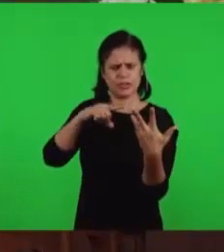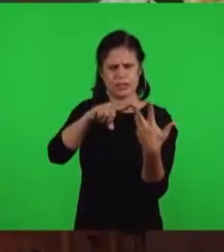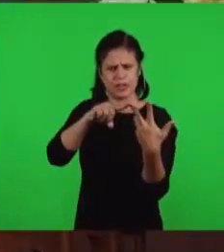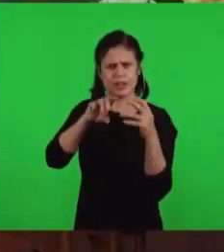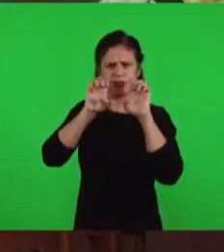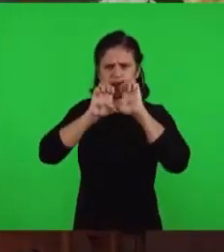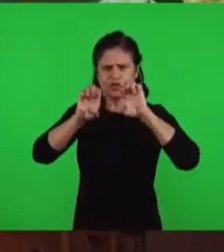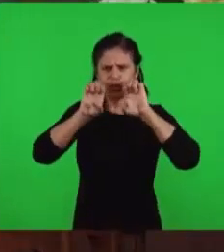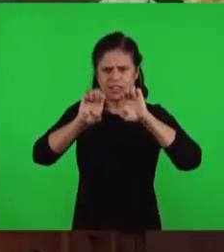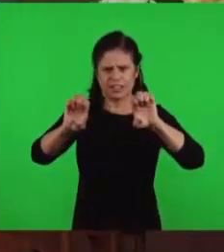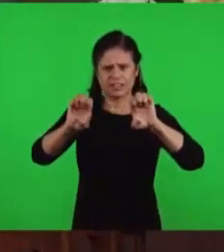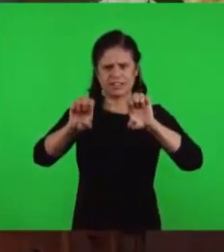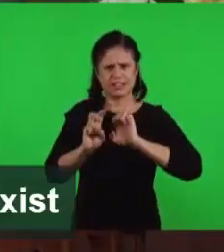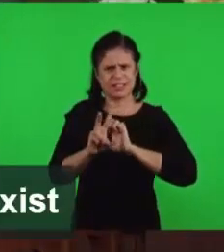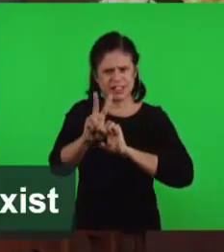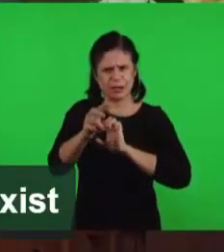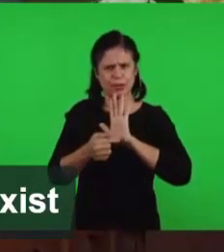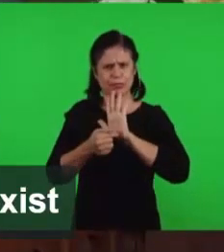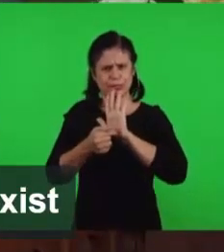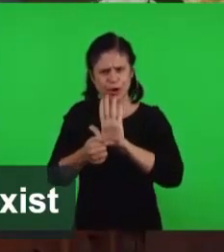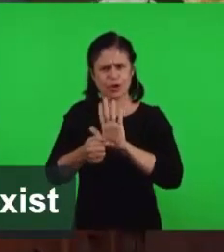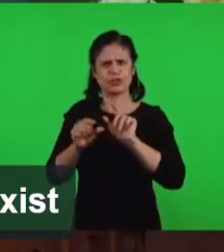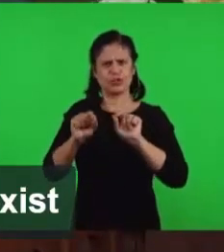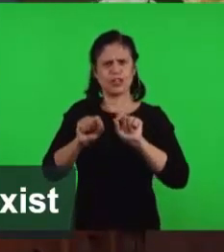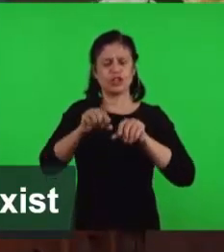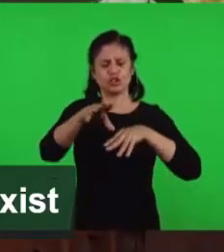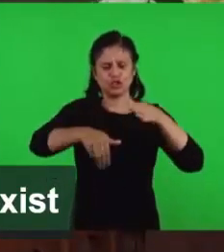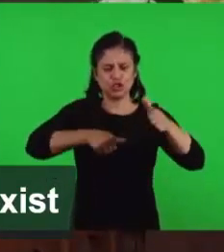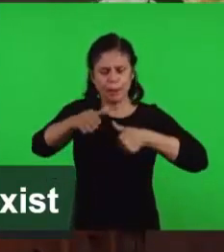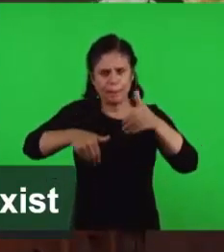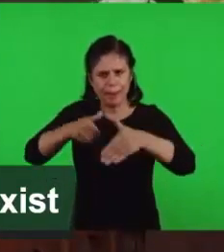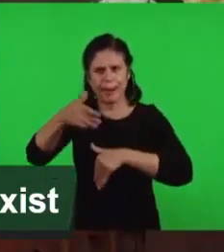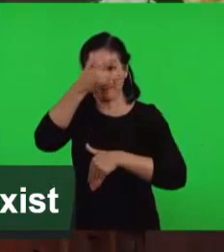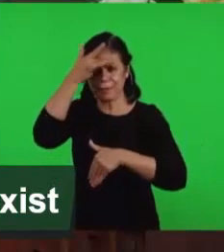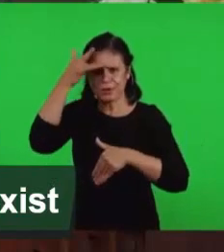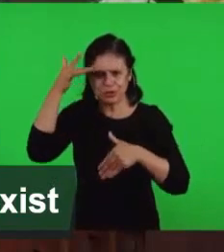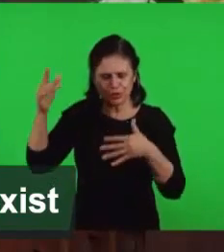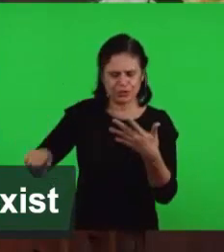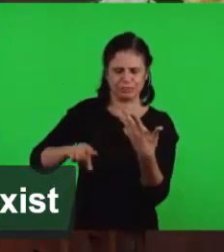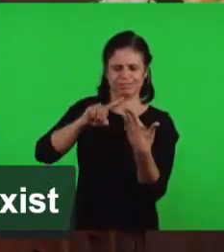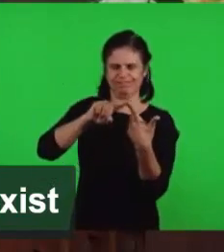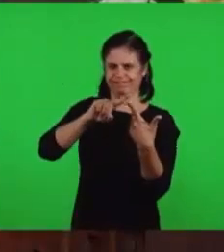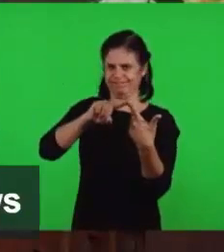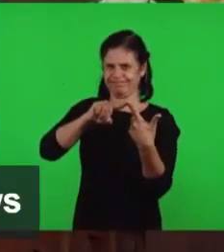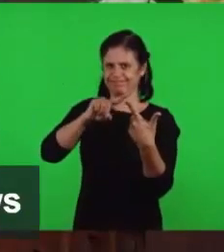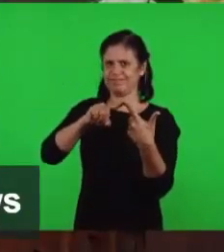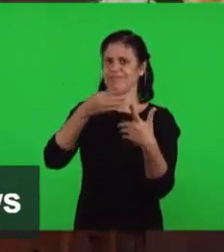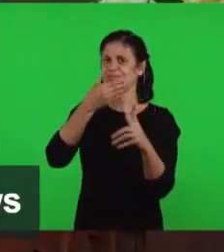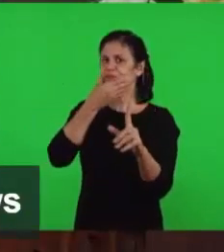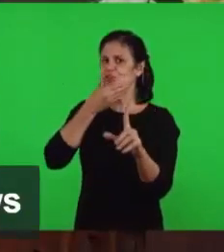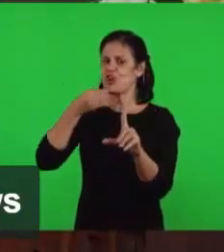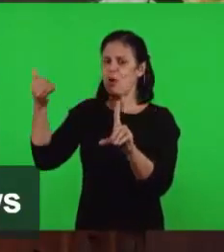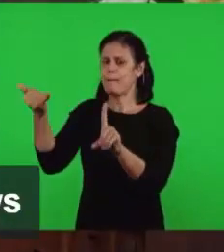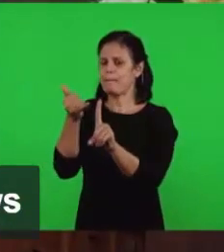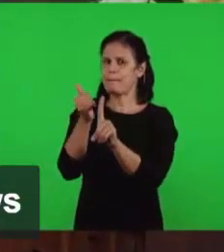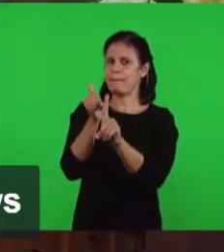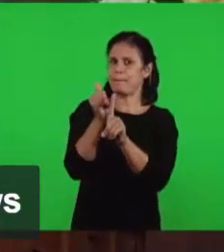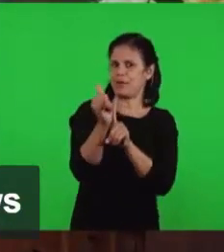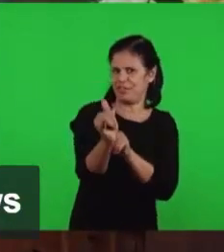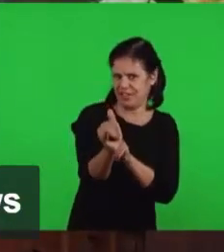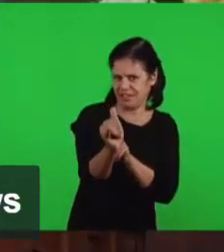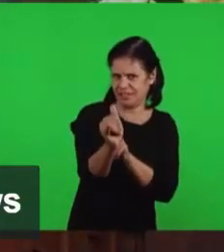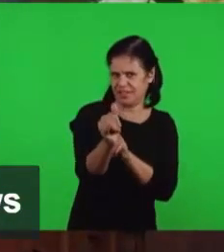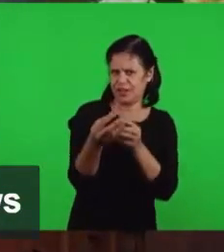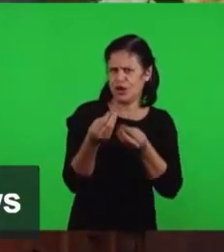esse aponta que é o profeta então o Profético não existe doutrina sem